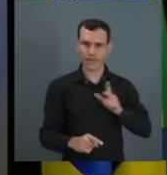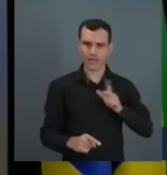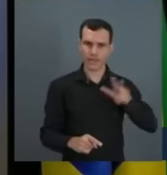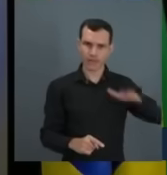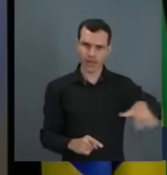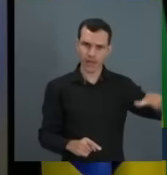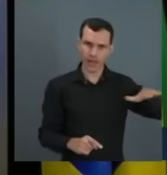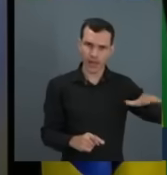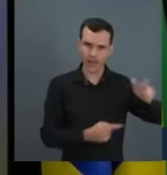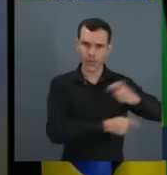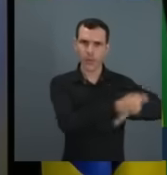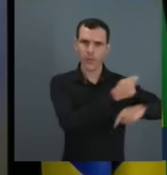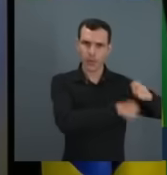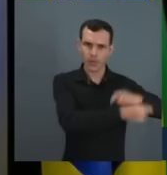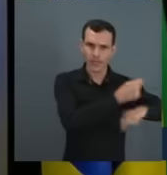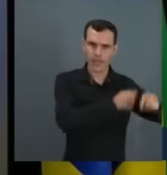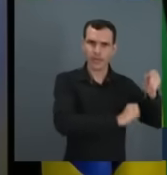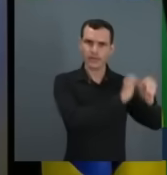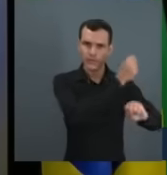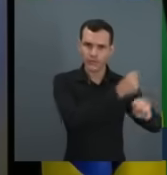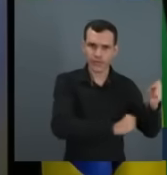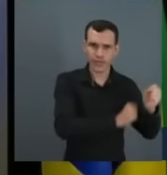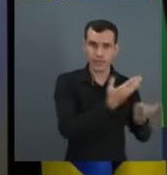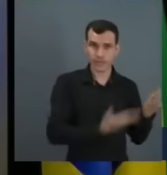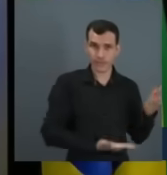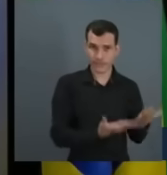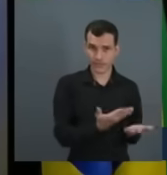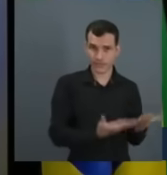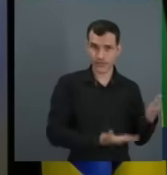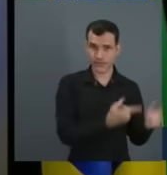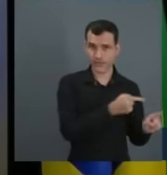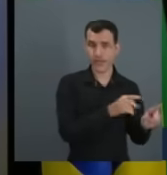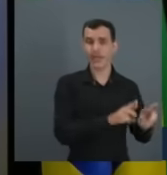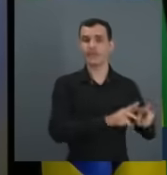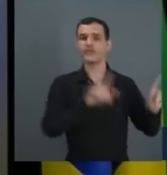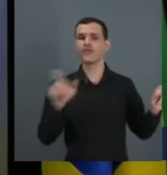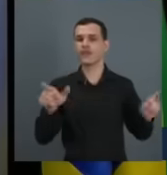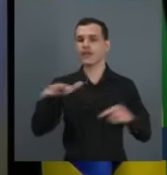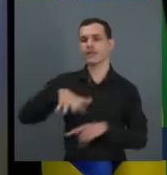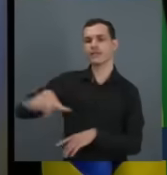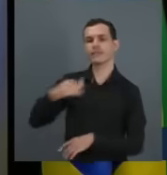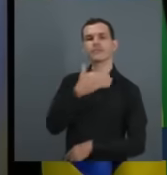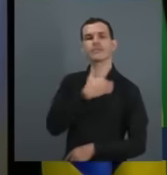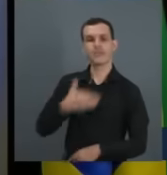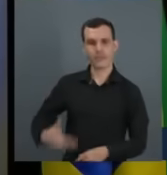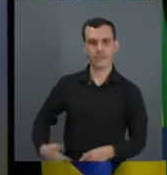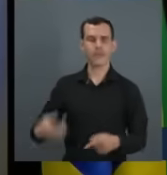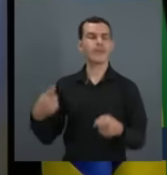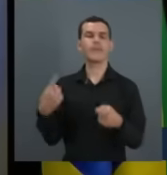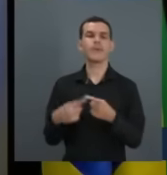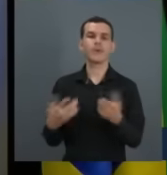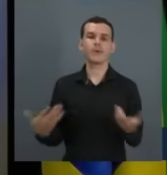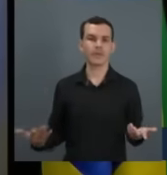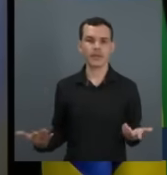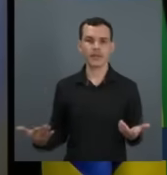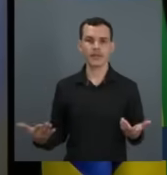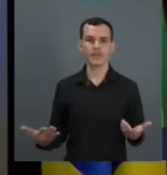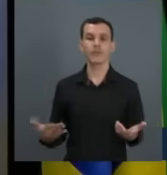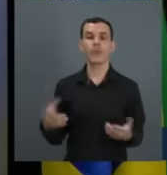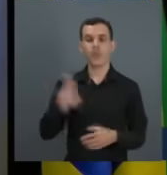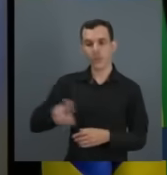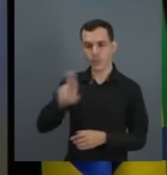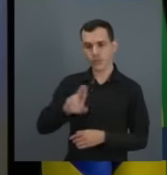relações comerciais, industriais e de serviços com o segmento público, porque está fazendo uso de